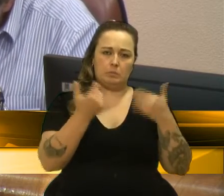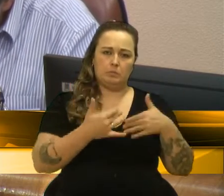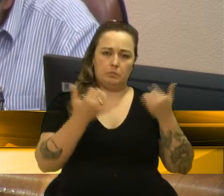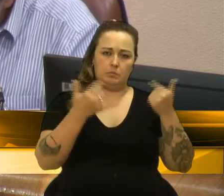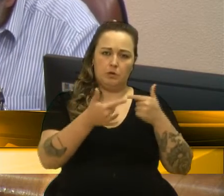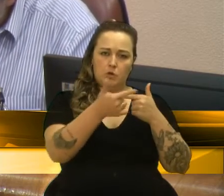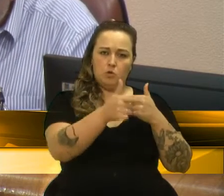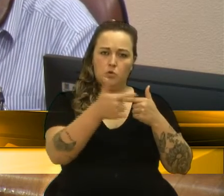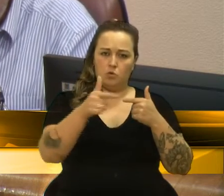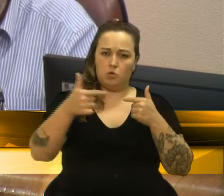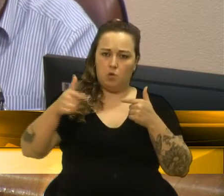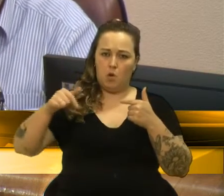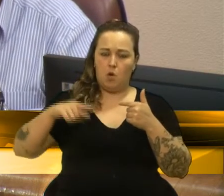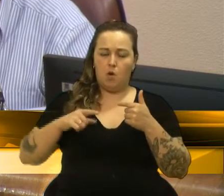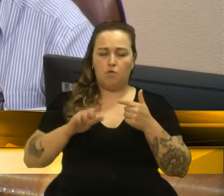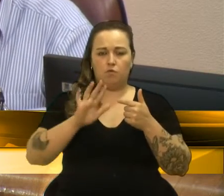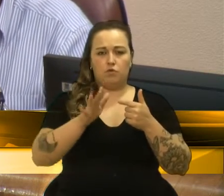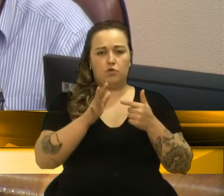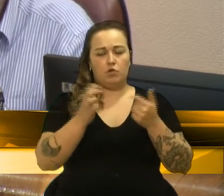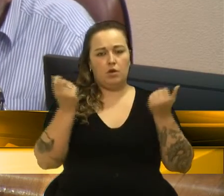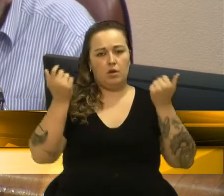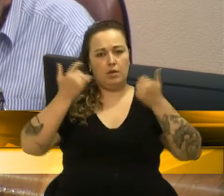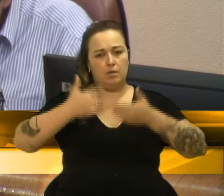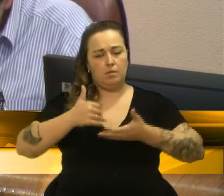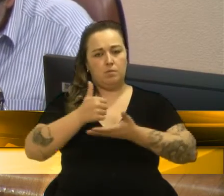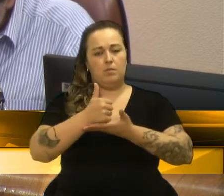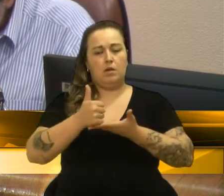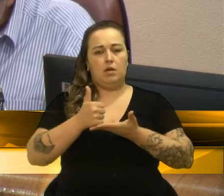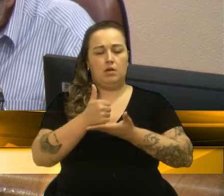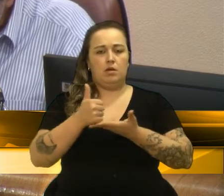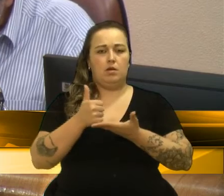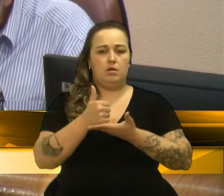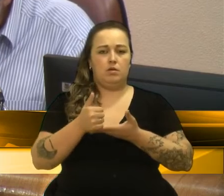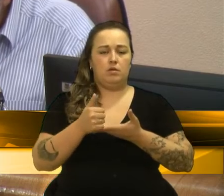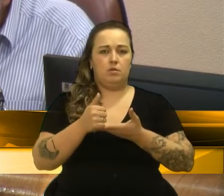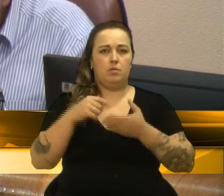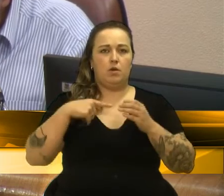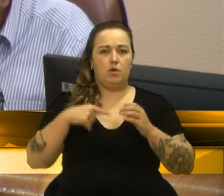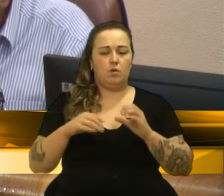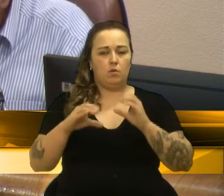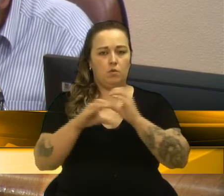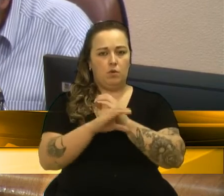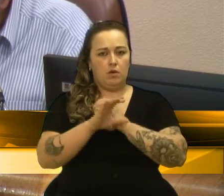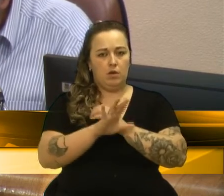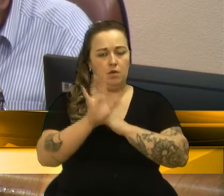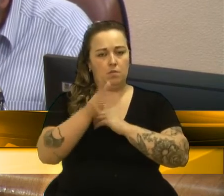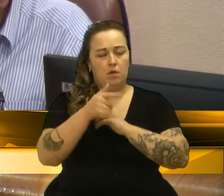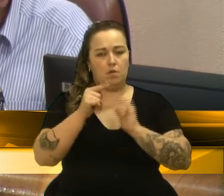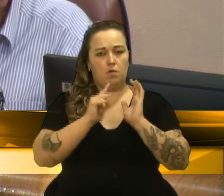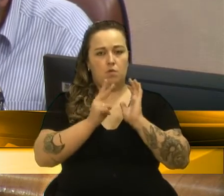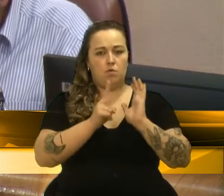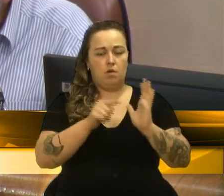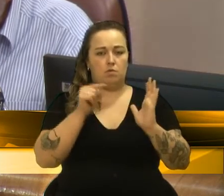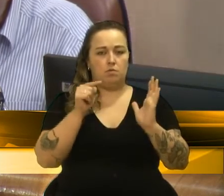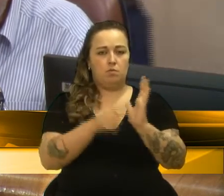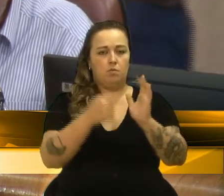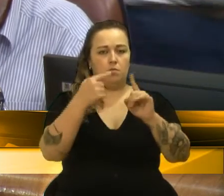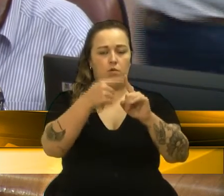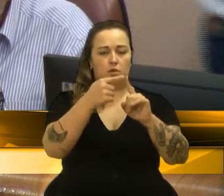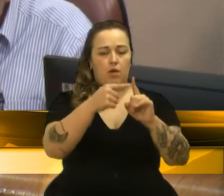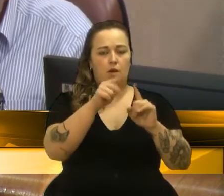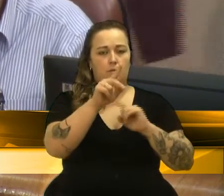os mesmos fundamentos que já foram utilizados para se concluir pela procedência da denúncia quanto à proibição da